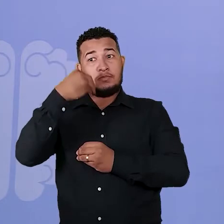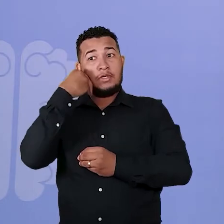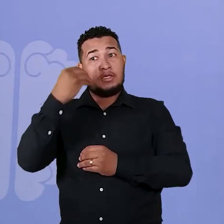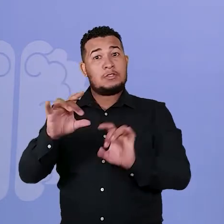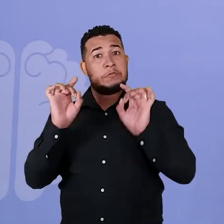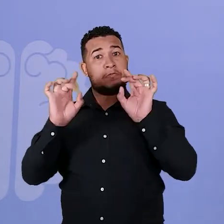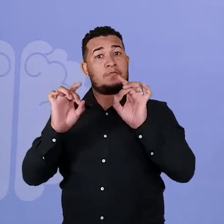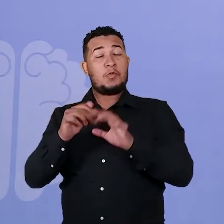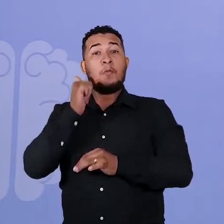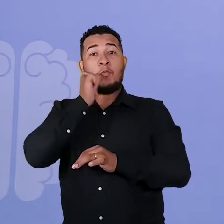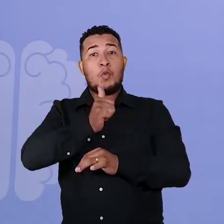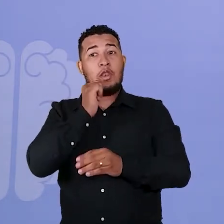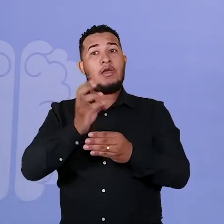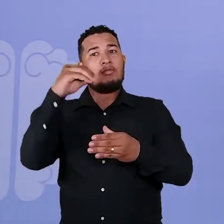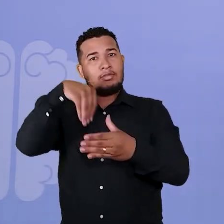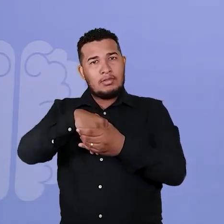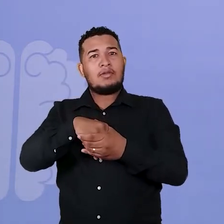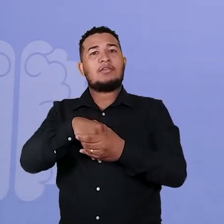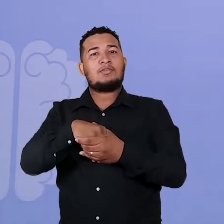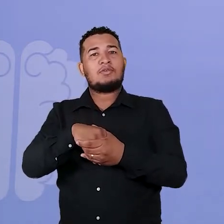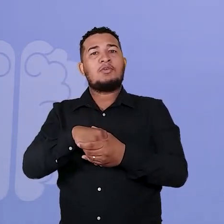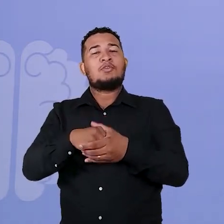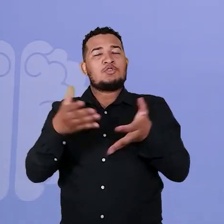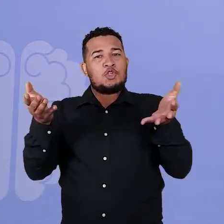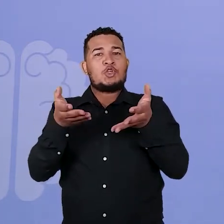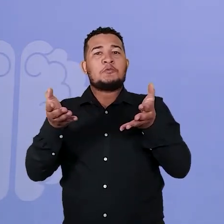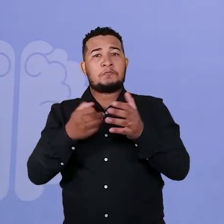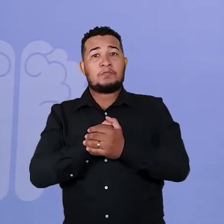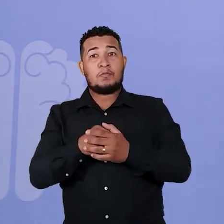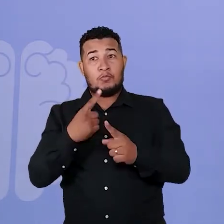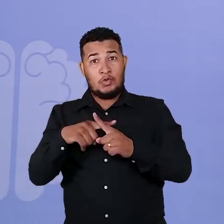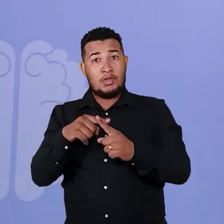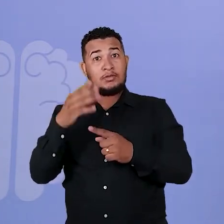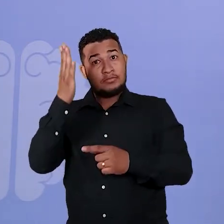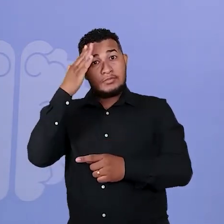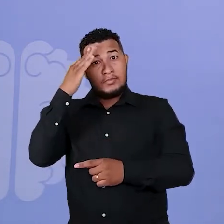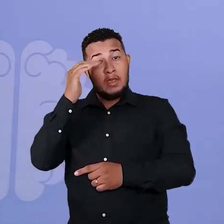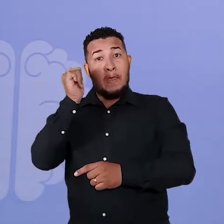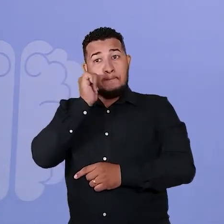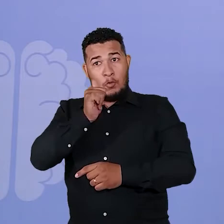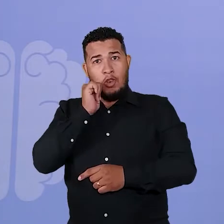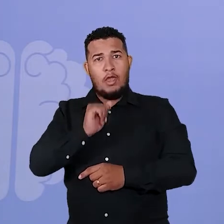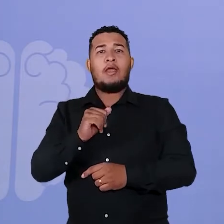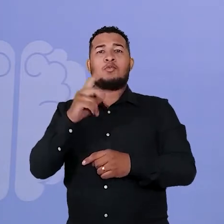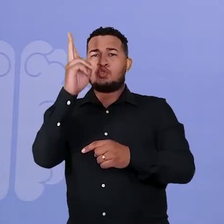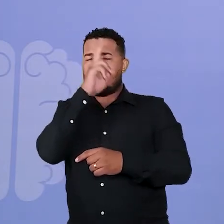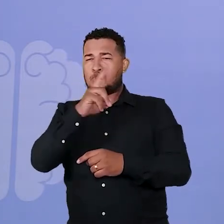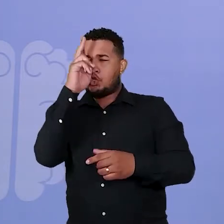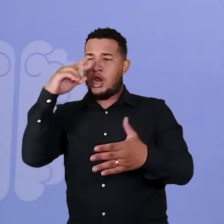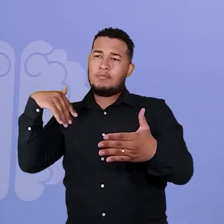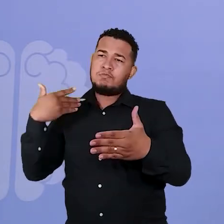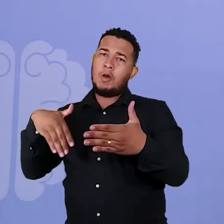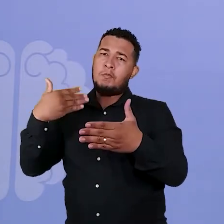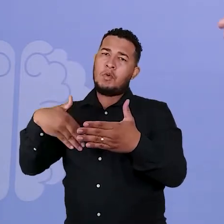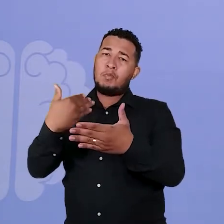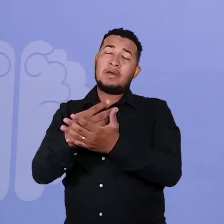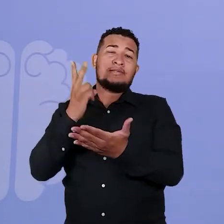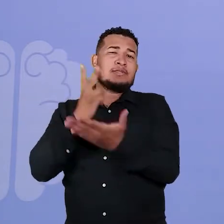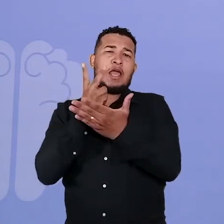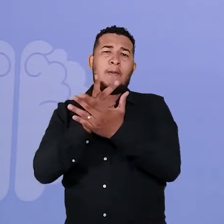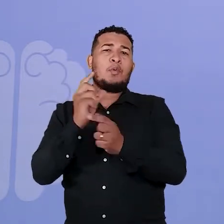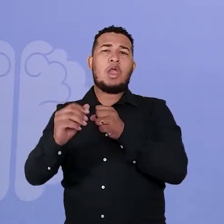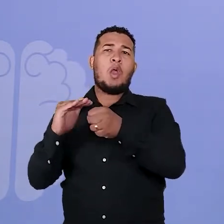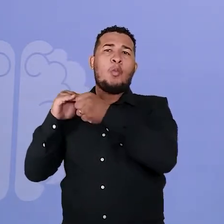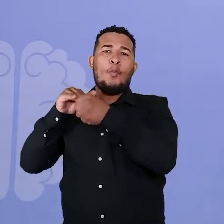experiência da mulher na civilização ocidental. Porque é verdade, a mulher, ao longo da